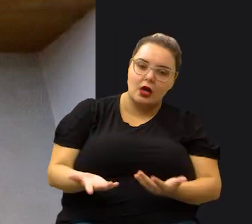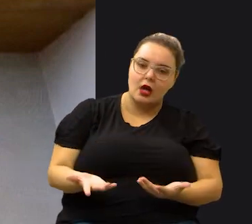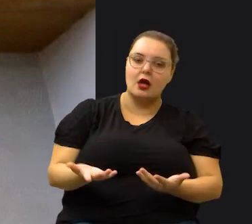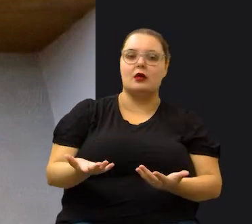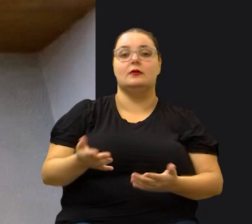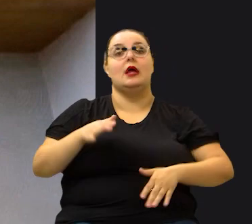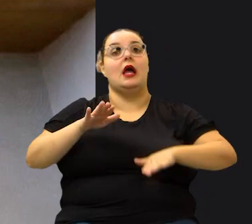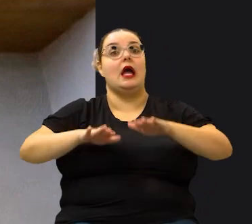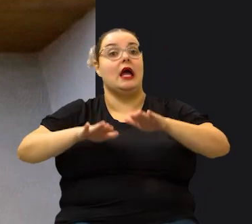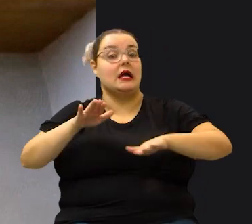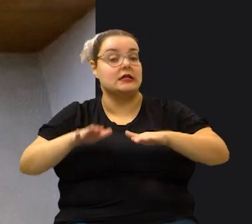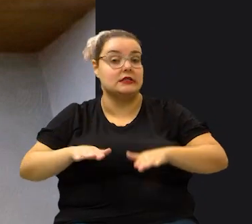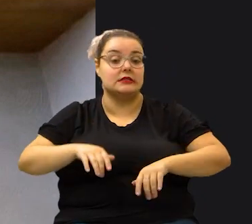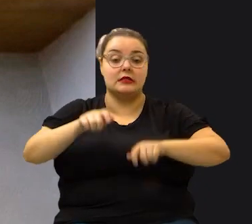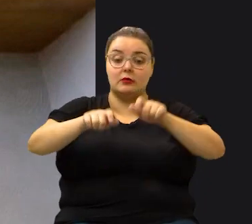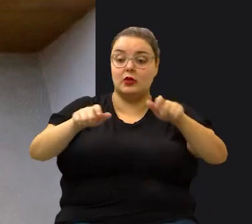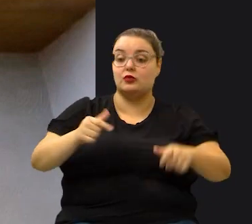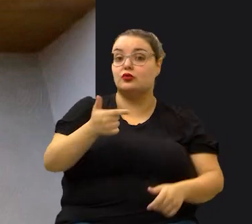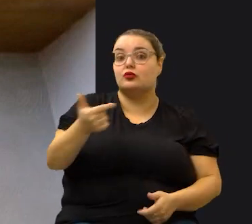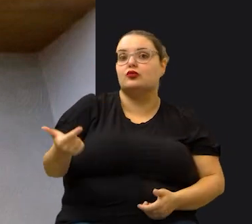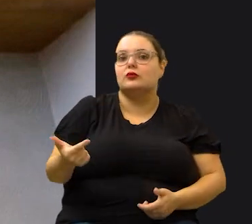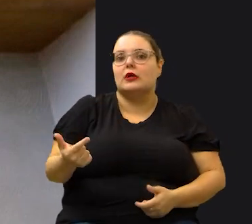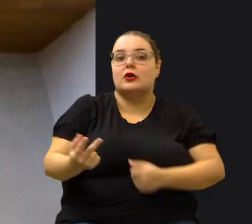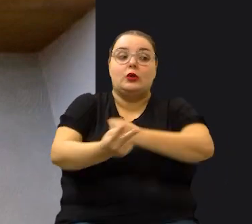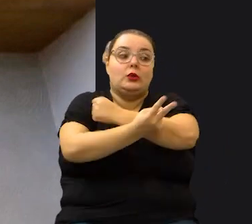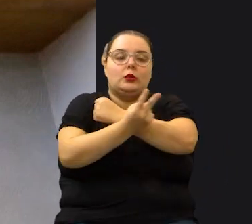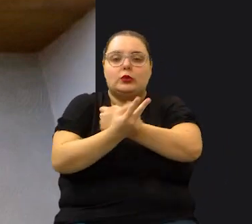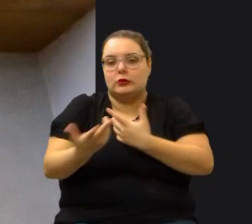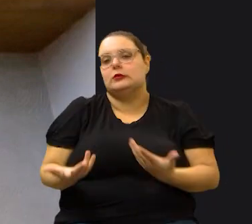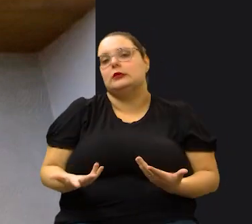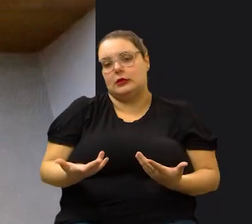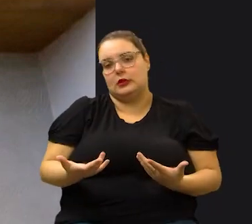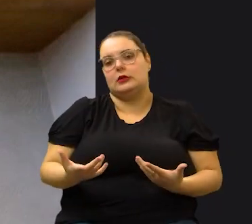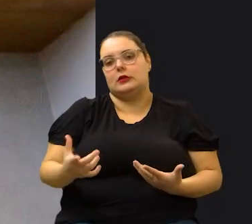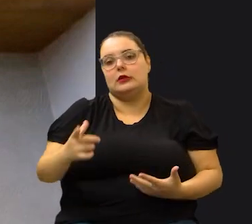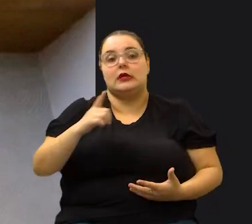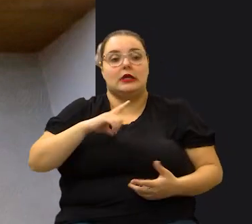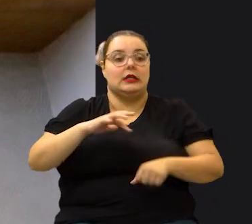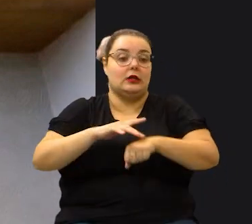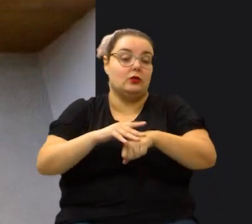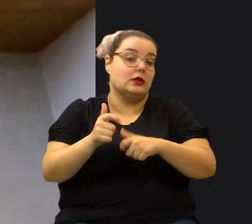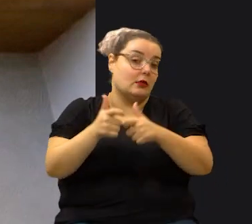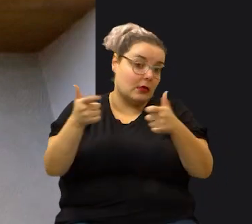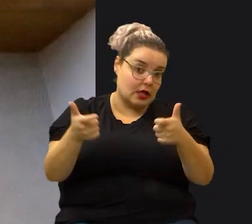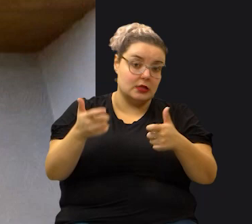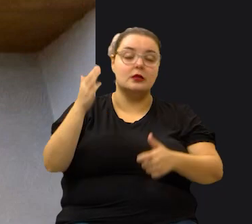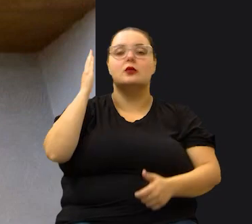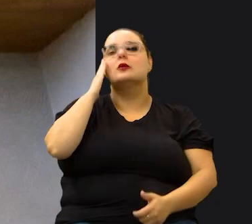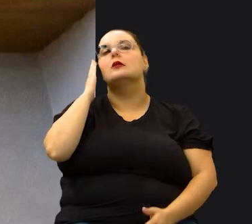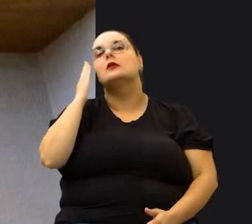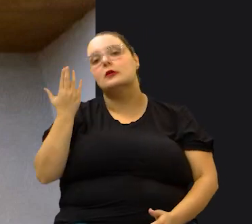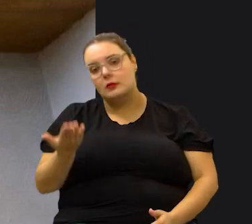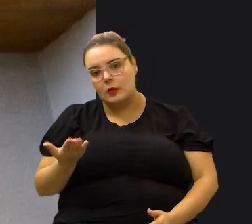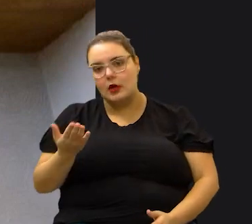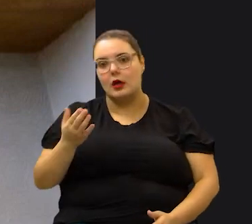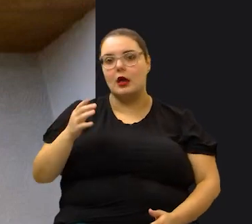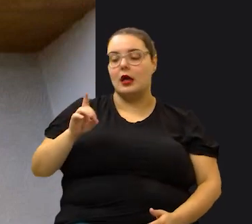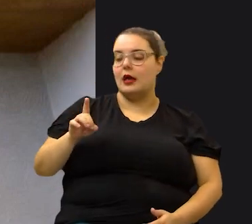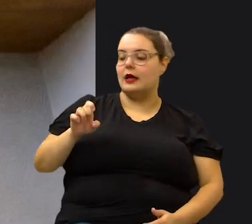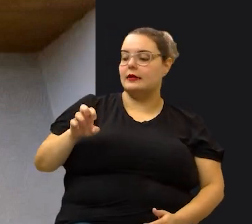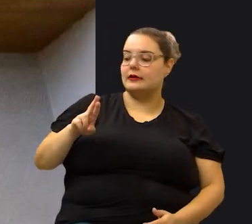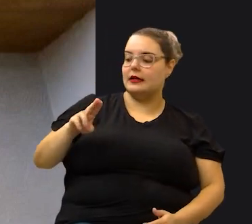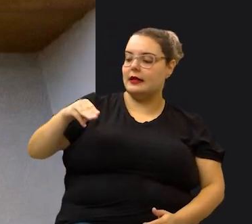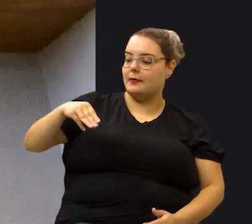causa muitas vezes a pessoa não tem aquele cuidado adequado e muitas vezes ela tende a acentuar as doenças. Então, a gente sabe que as